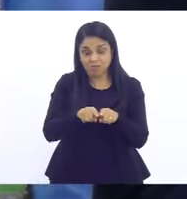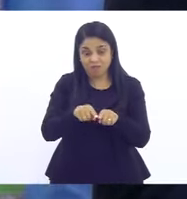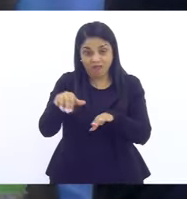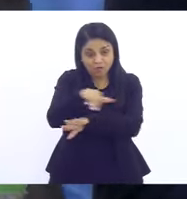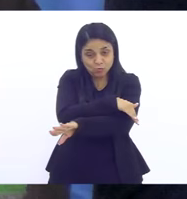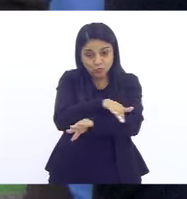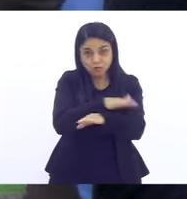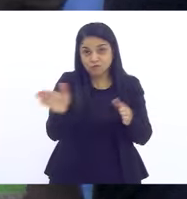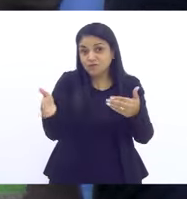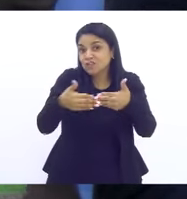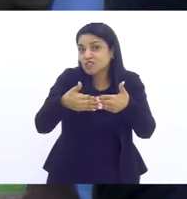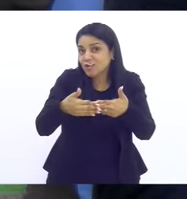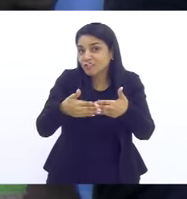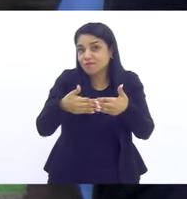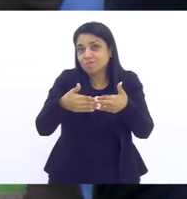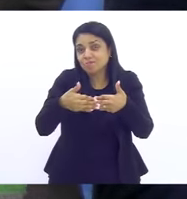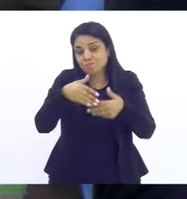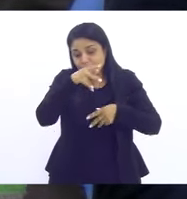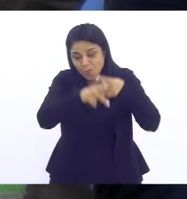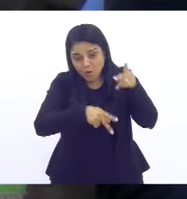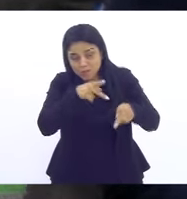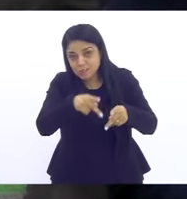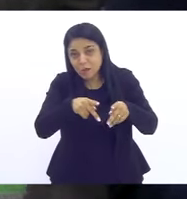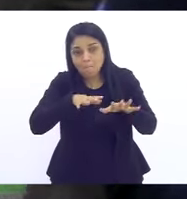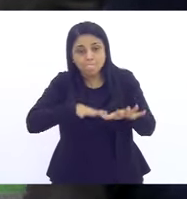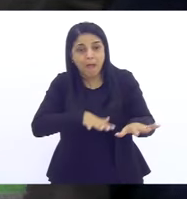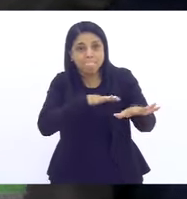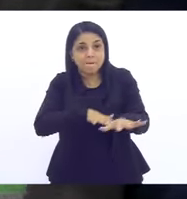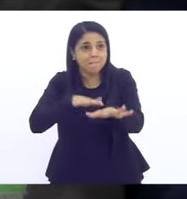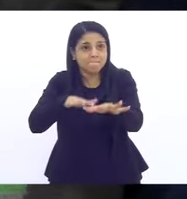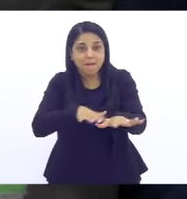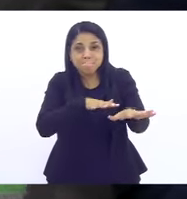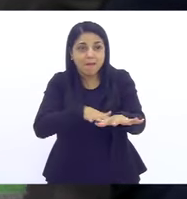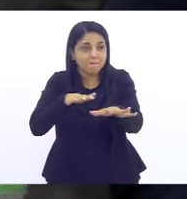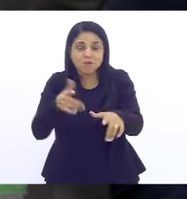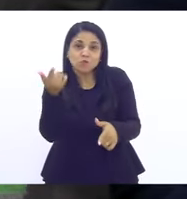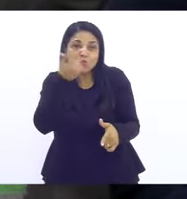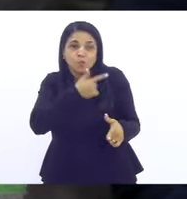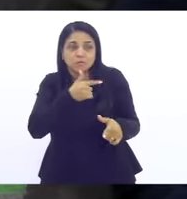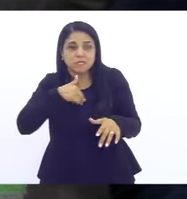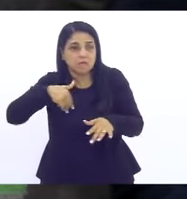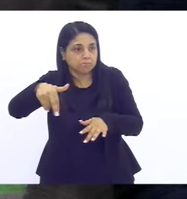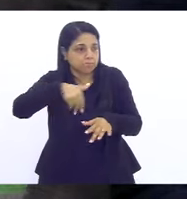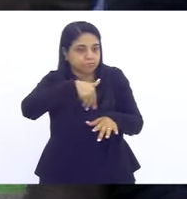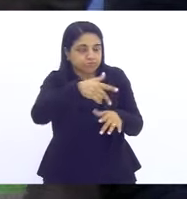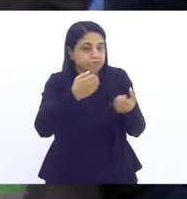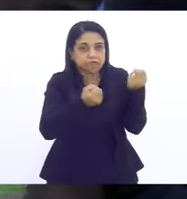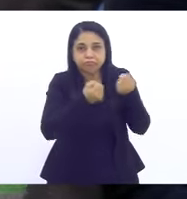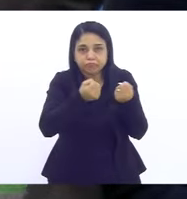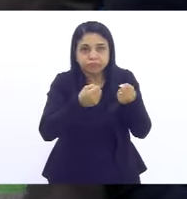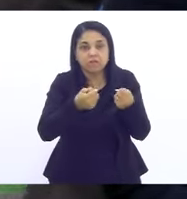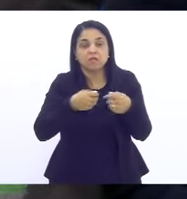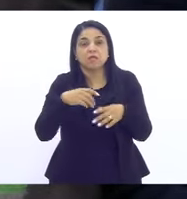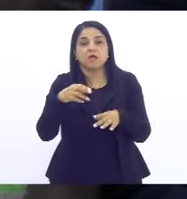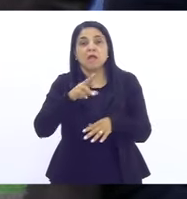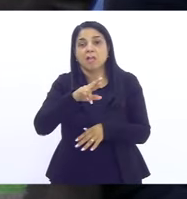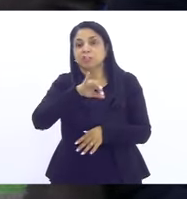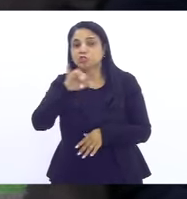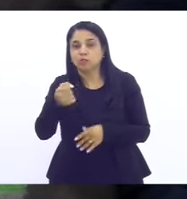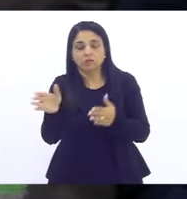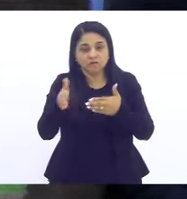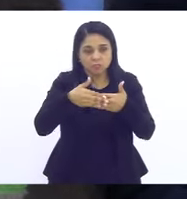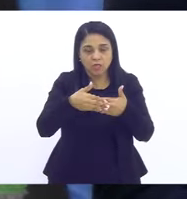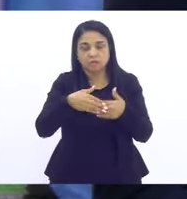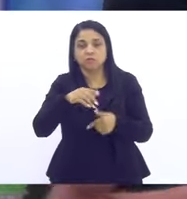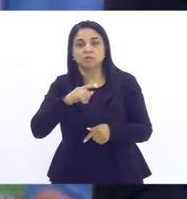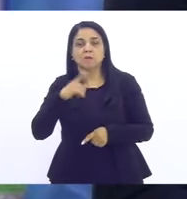porque a população foi para a rua, pô. Você não conseguia transitar, estava tudo fechado. RJ fechado, Niterói fechado, Maricá fechado,